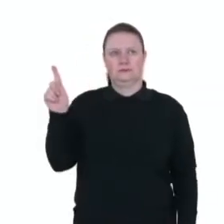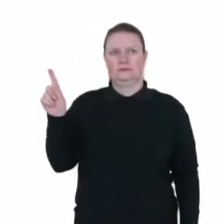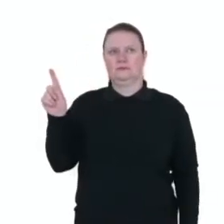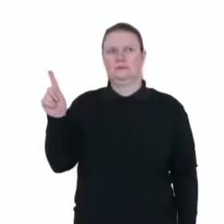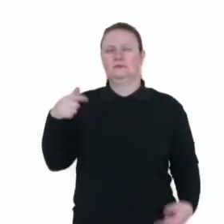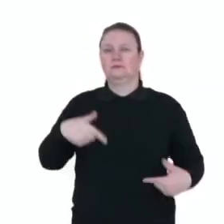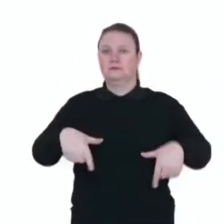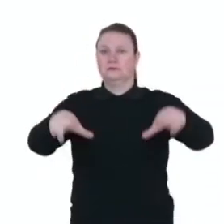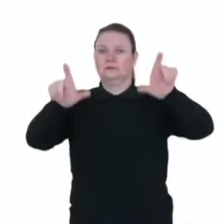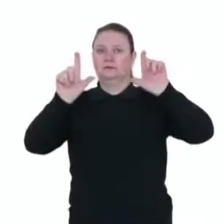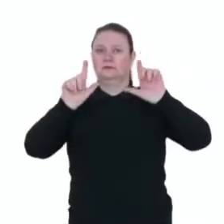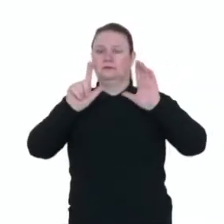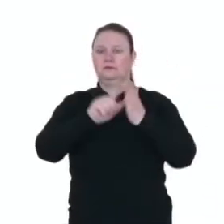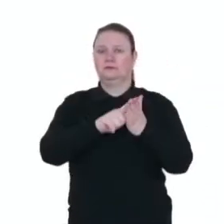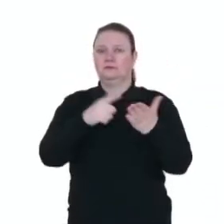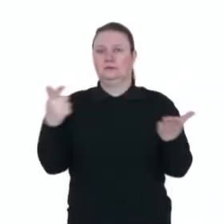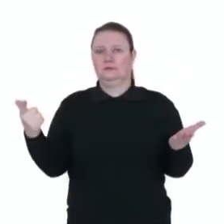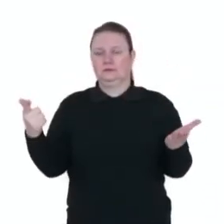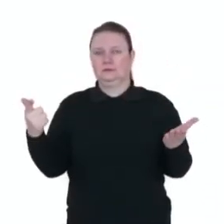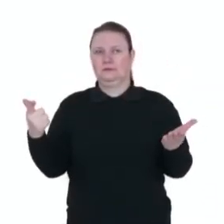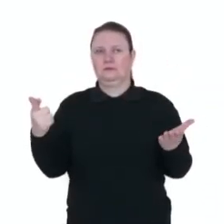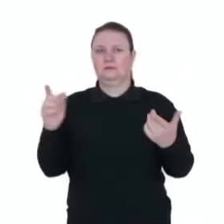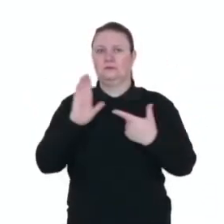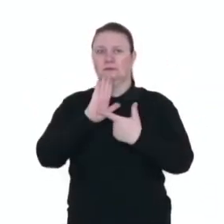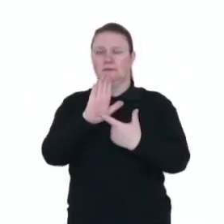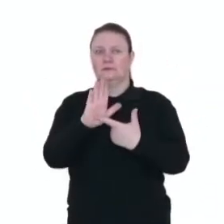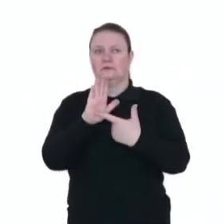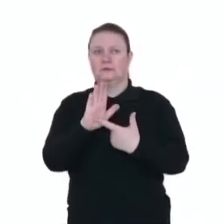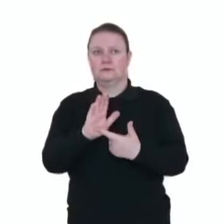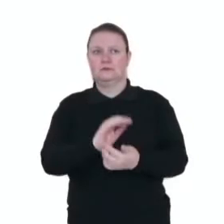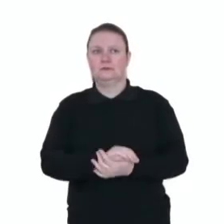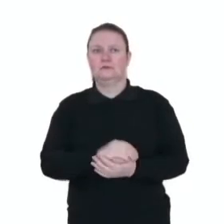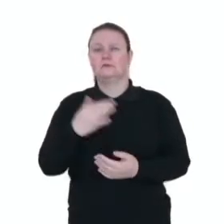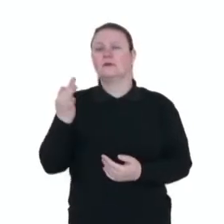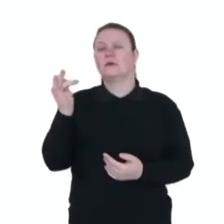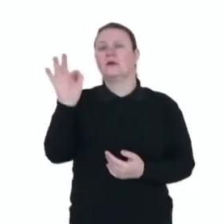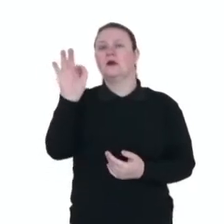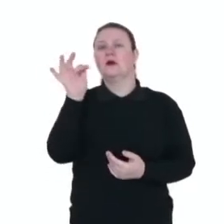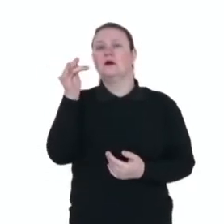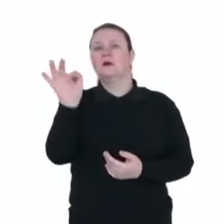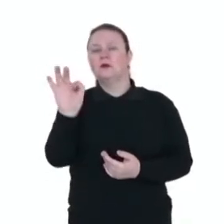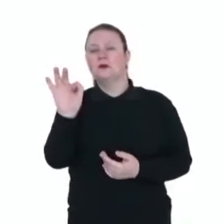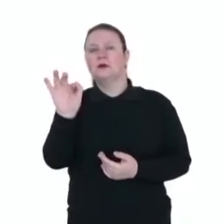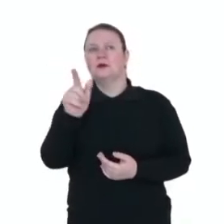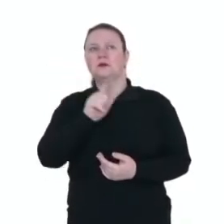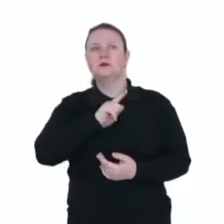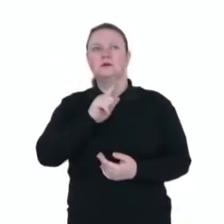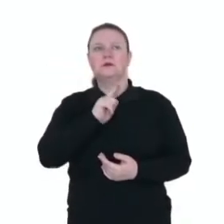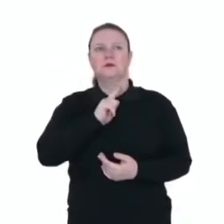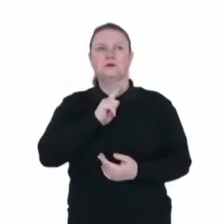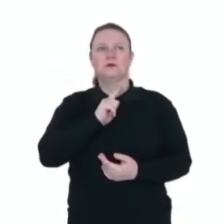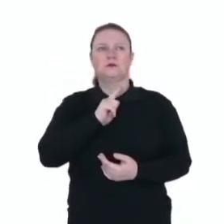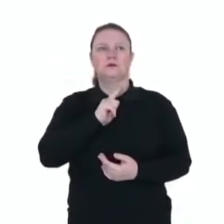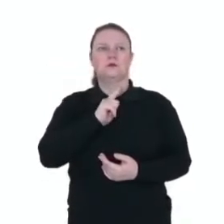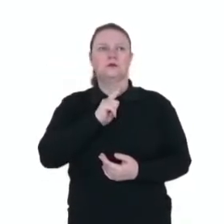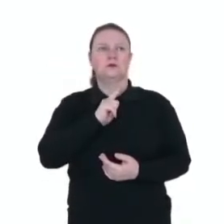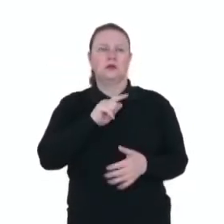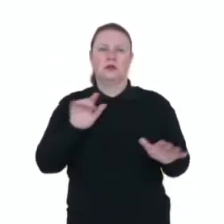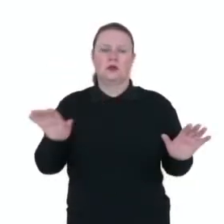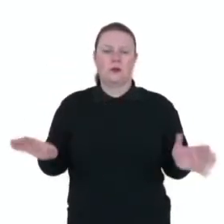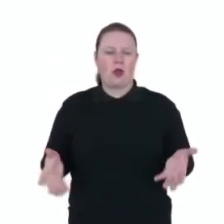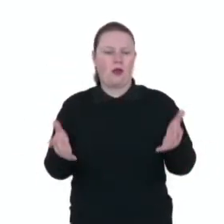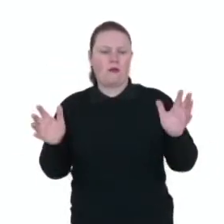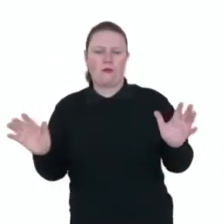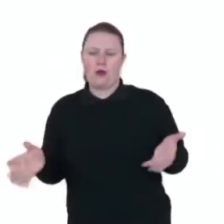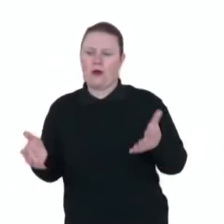né, de um jornal, Le Petit Journal, que mostra que a França levava, né, ao Marrocos a civilização, a riqueza